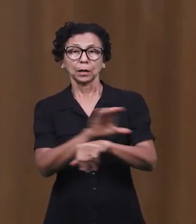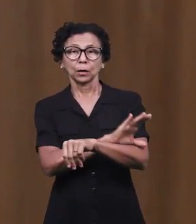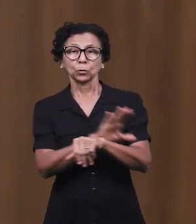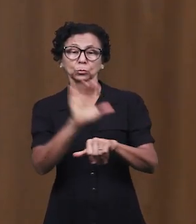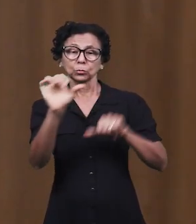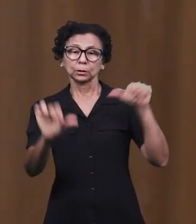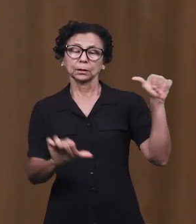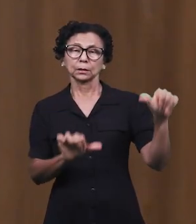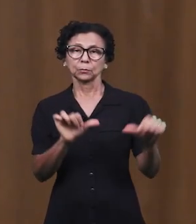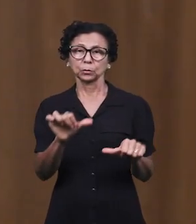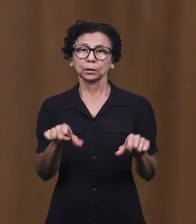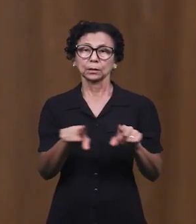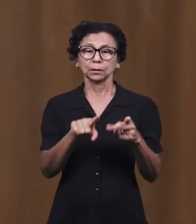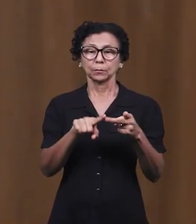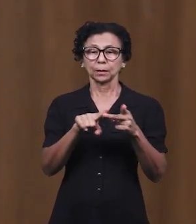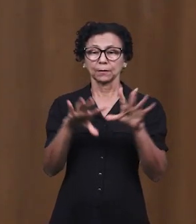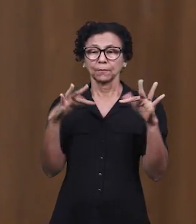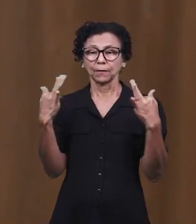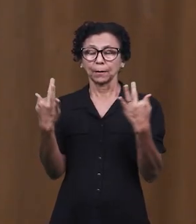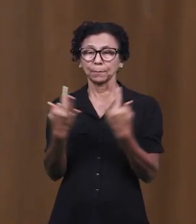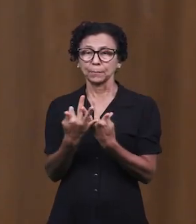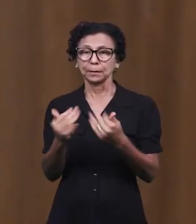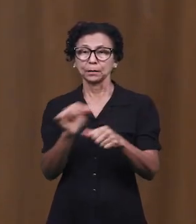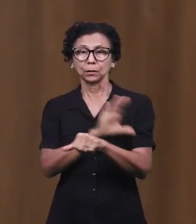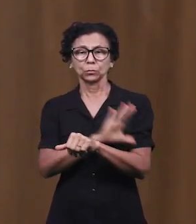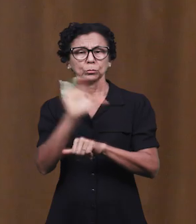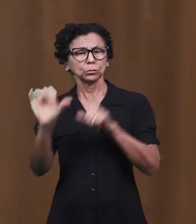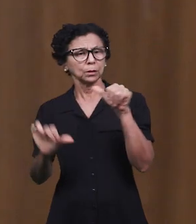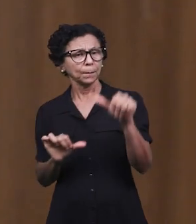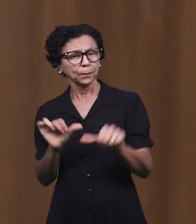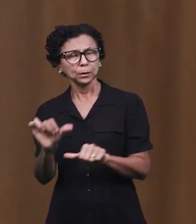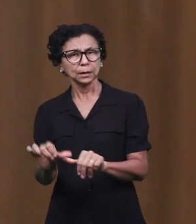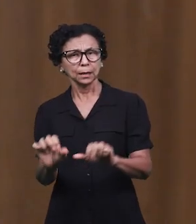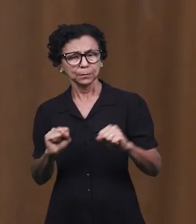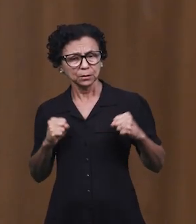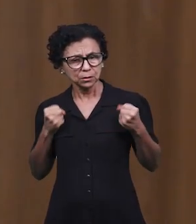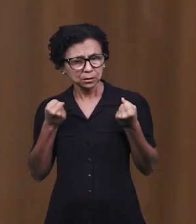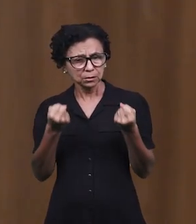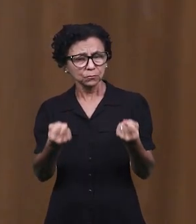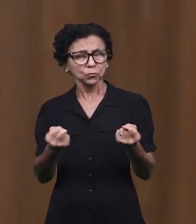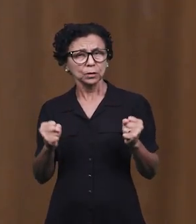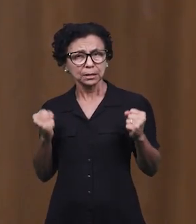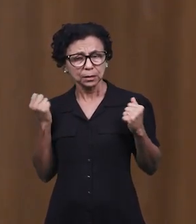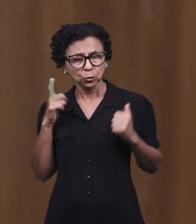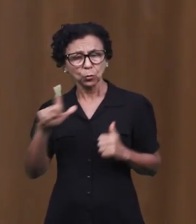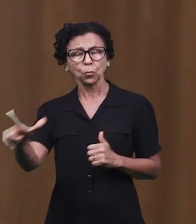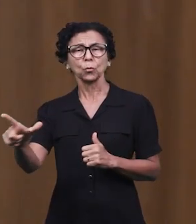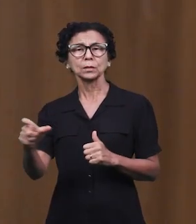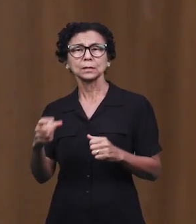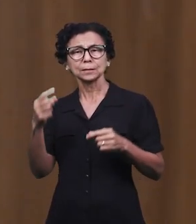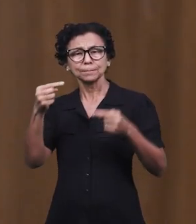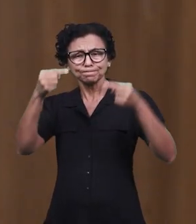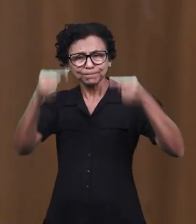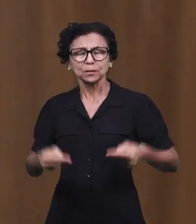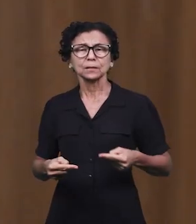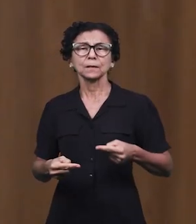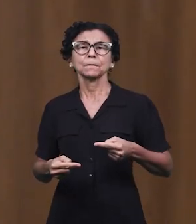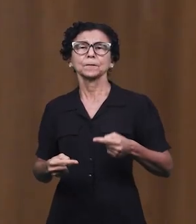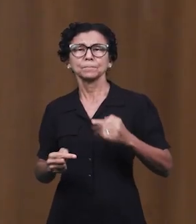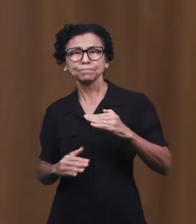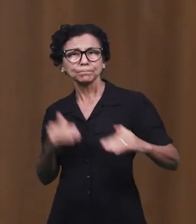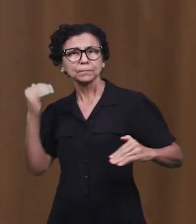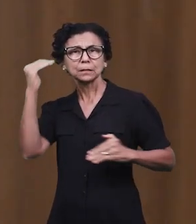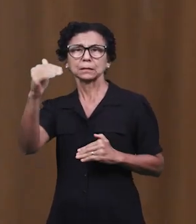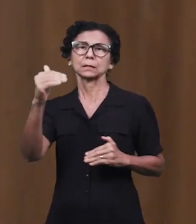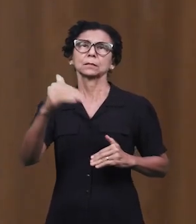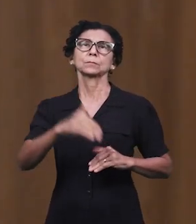cultura familiar, a nossa cultura interna, para a gente enfrentar esses desafios e proporcionar um ambiente melhor,